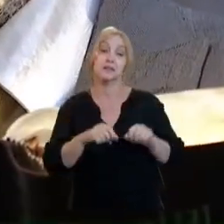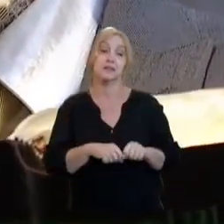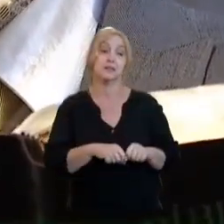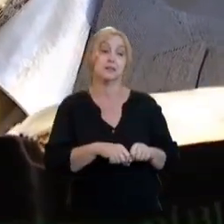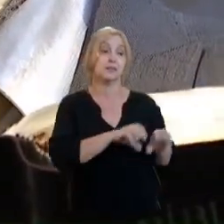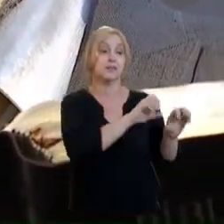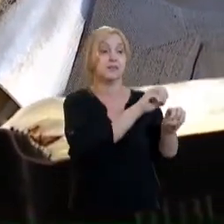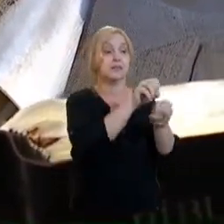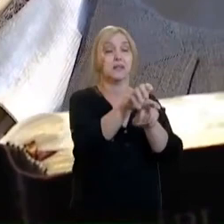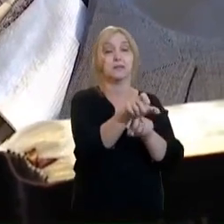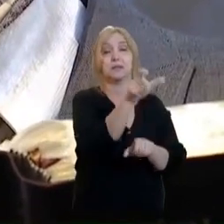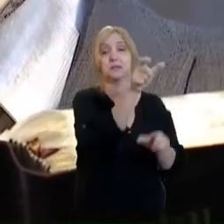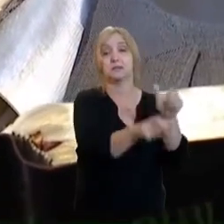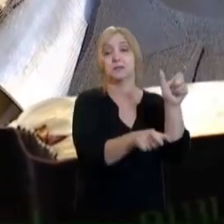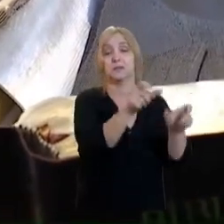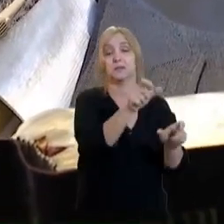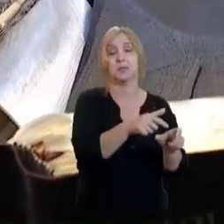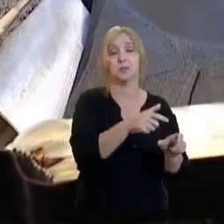homens.